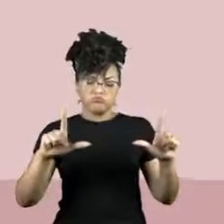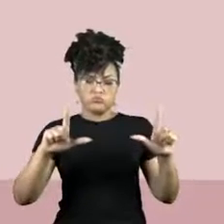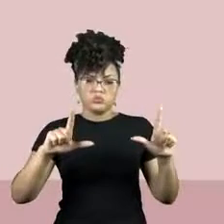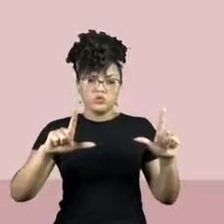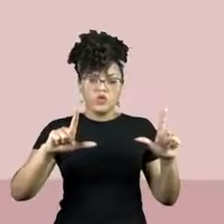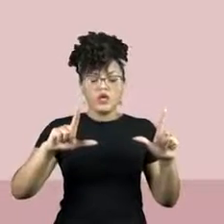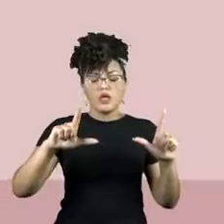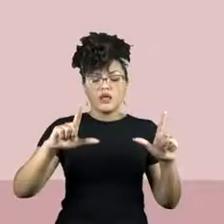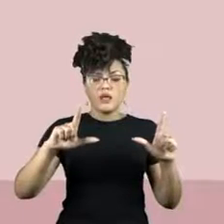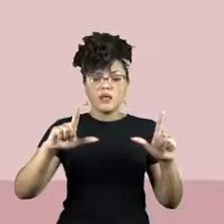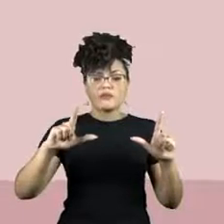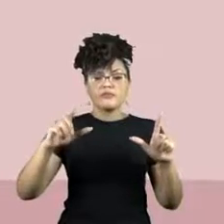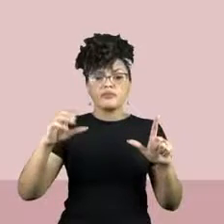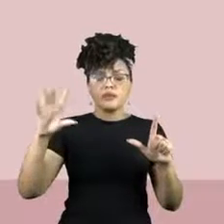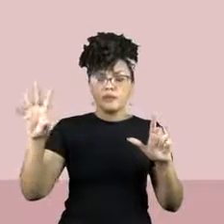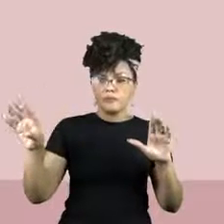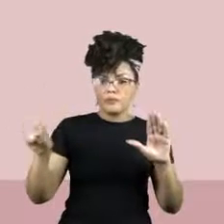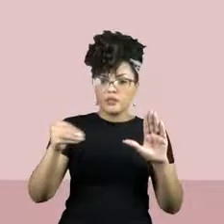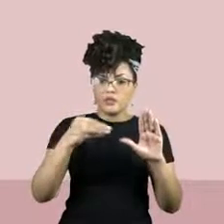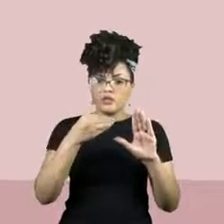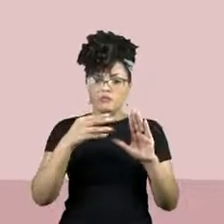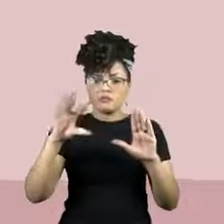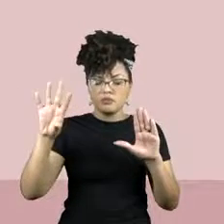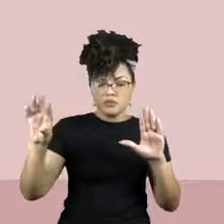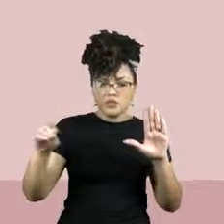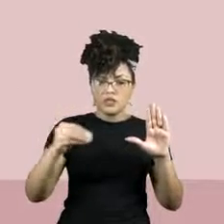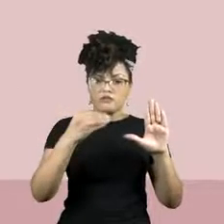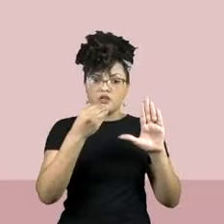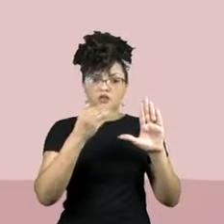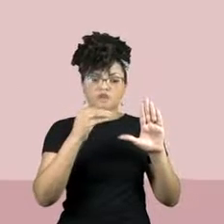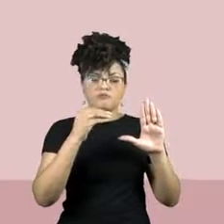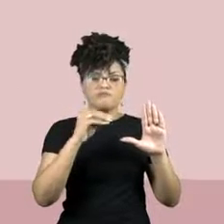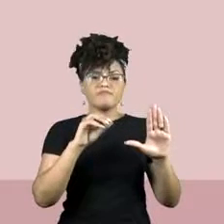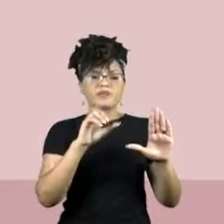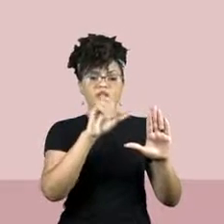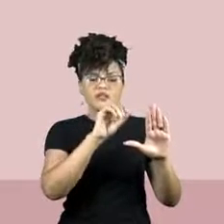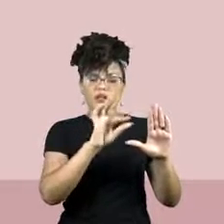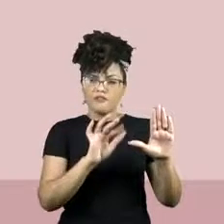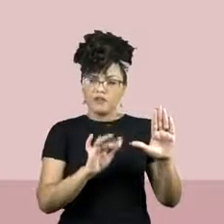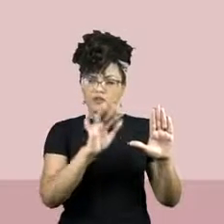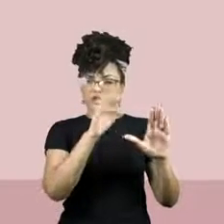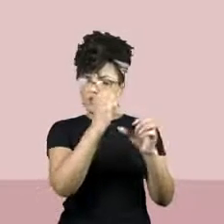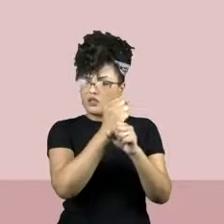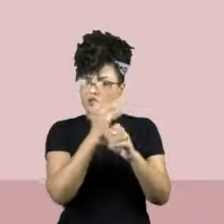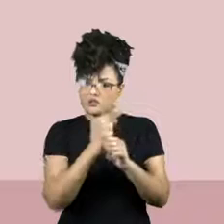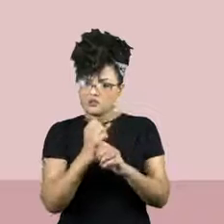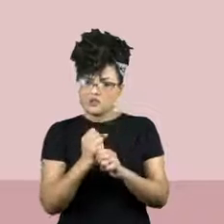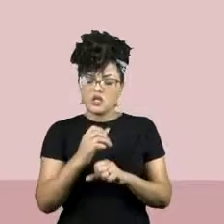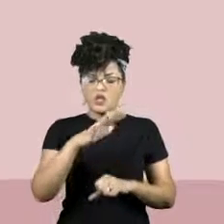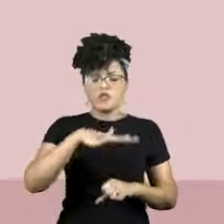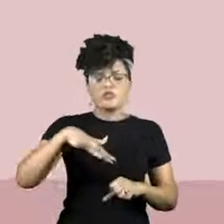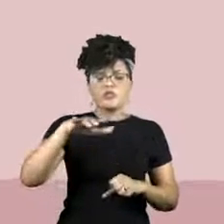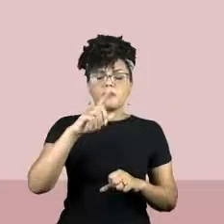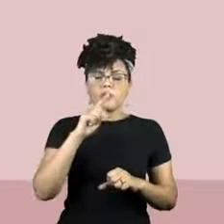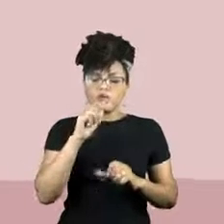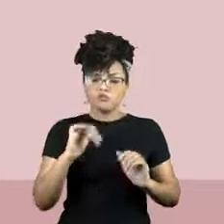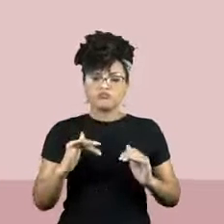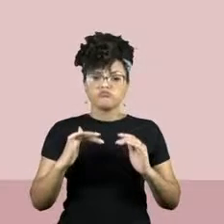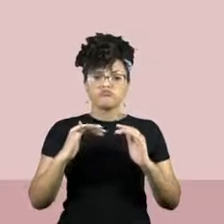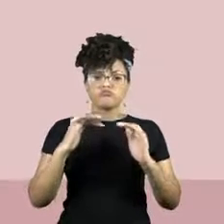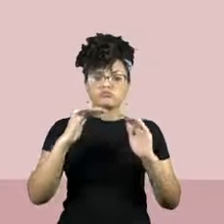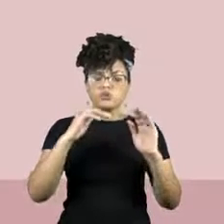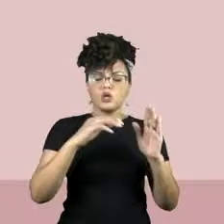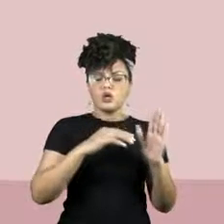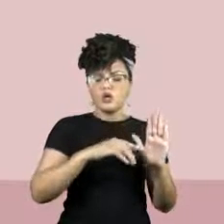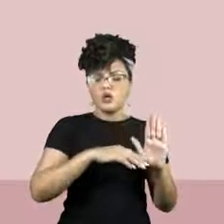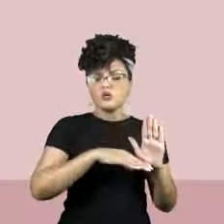também é, no caso aqui, importar o nível d'água, tá? Ele também permite importar o nível freático, né? Então, importado o nível d'água, provavelmente,